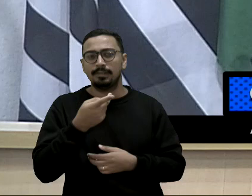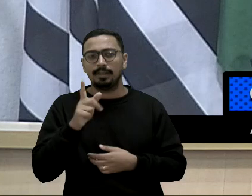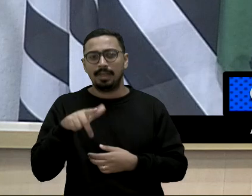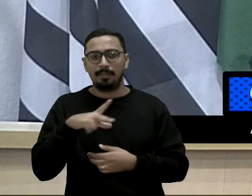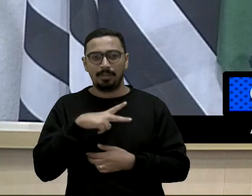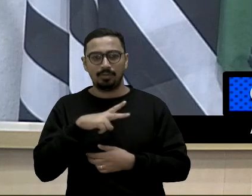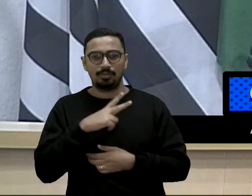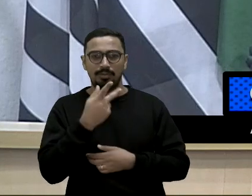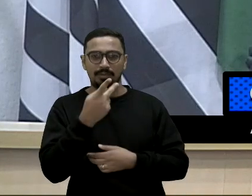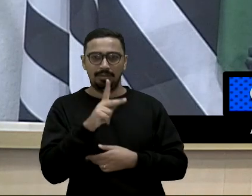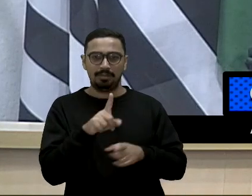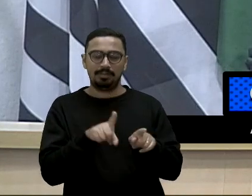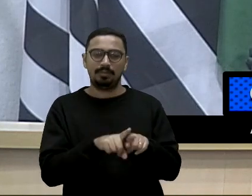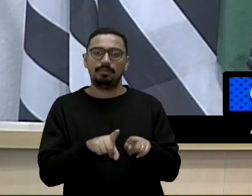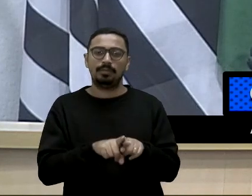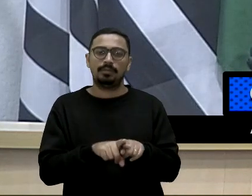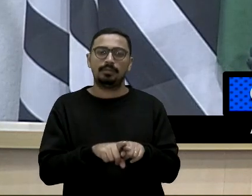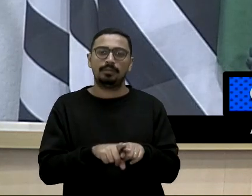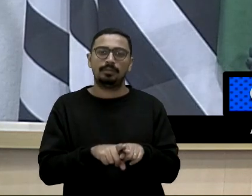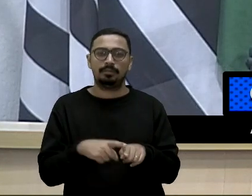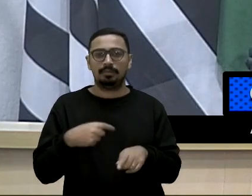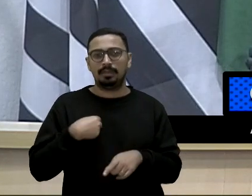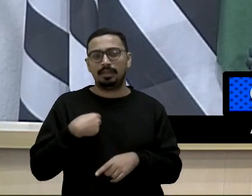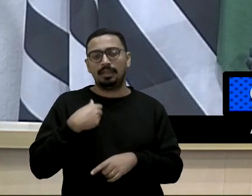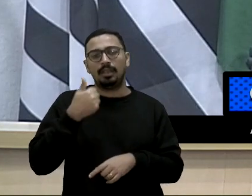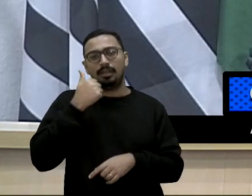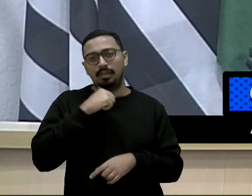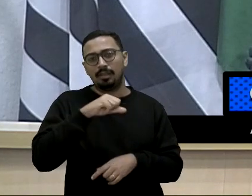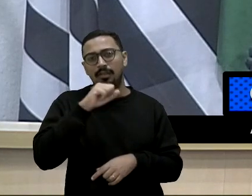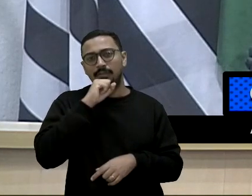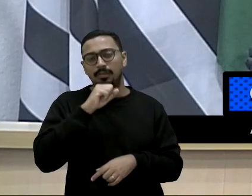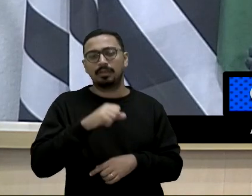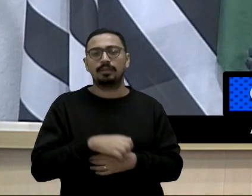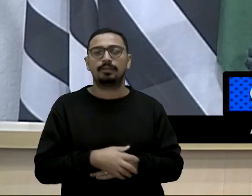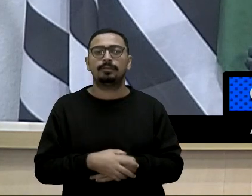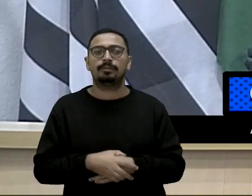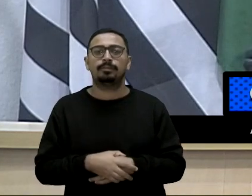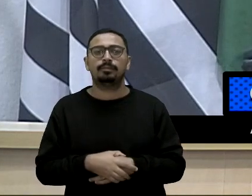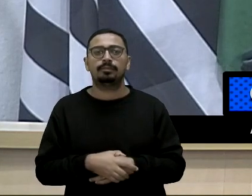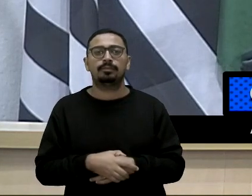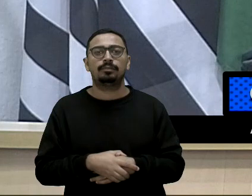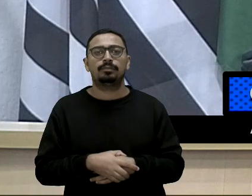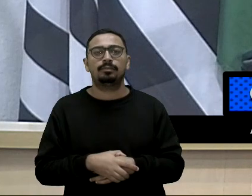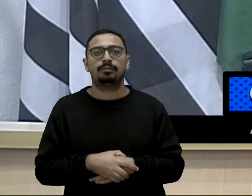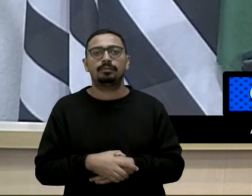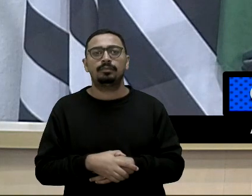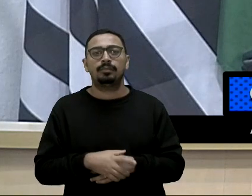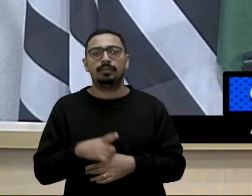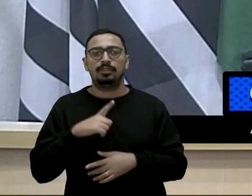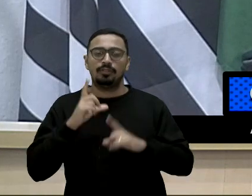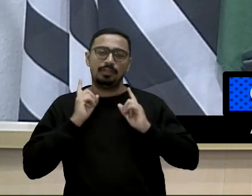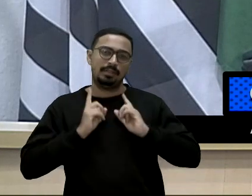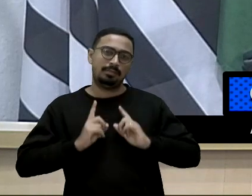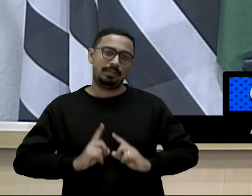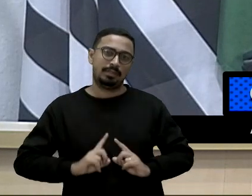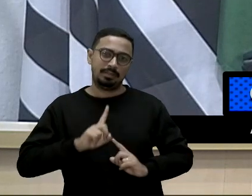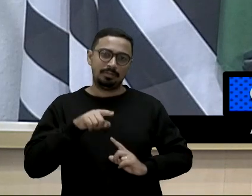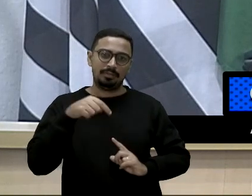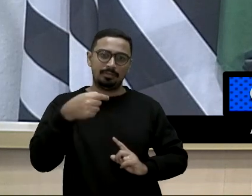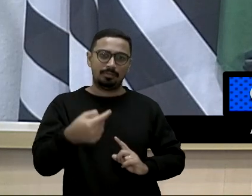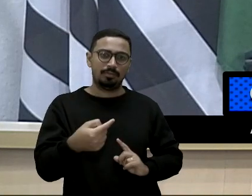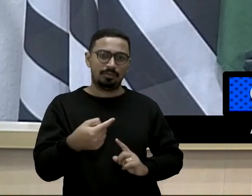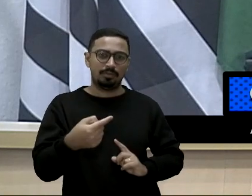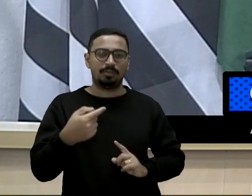pessoal, né? Eu também sou mãe, né? E eu também tive depressão pós-parto, sou mãe,